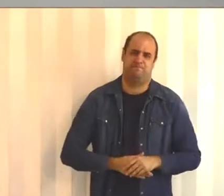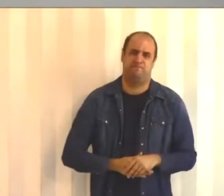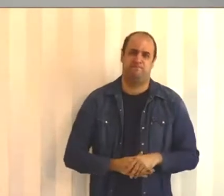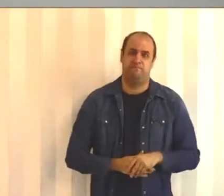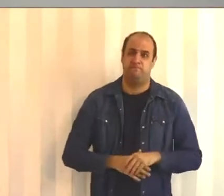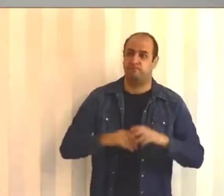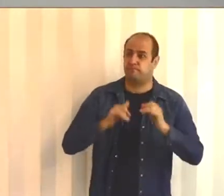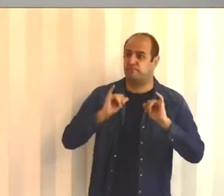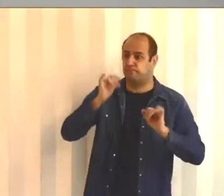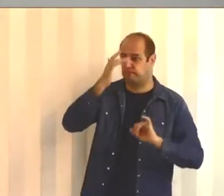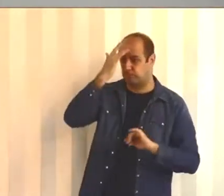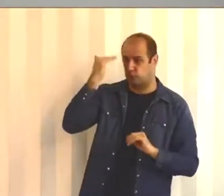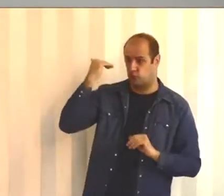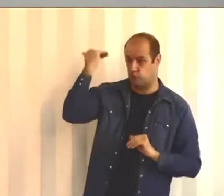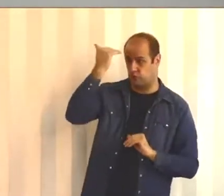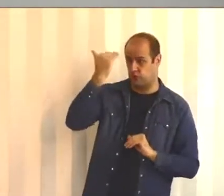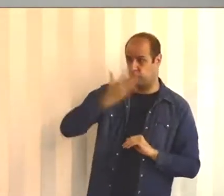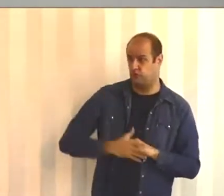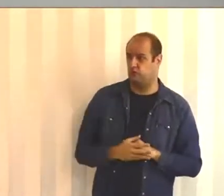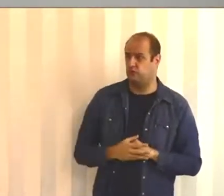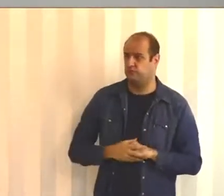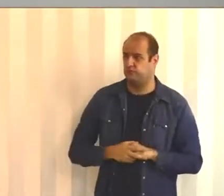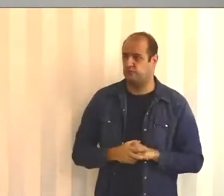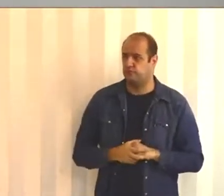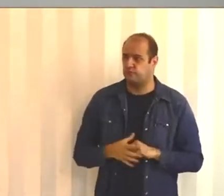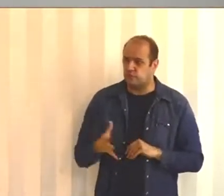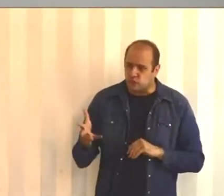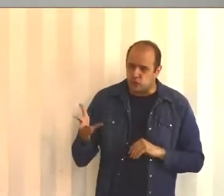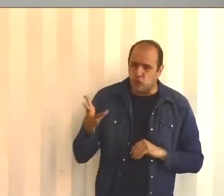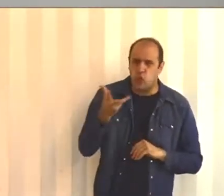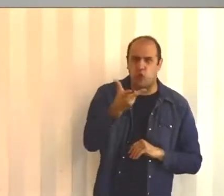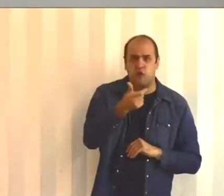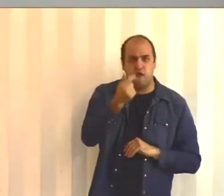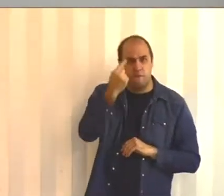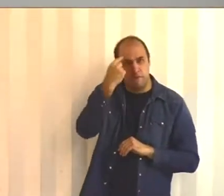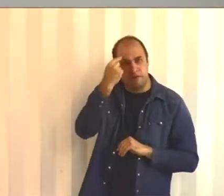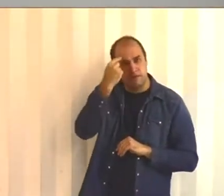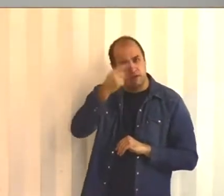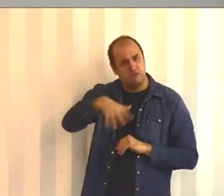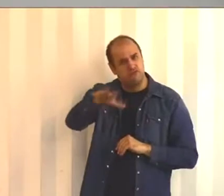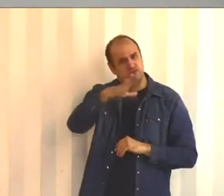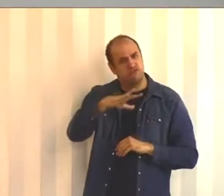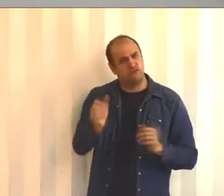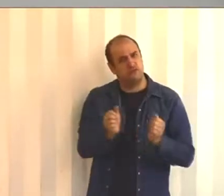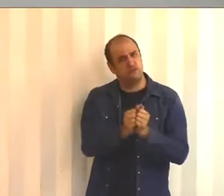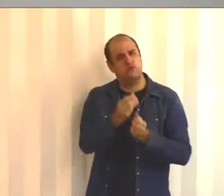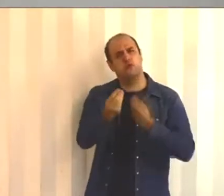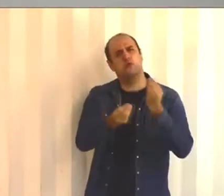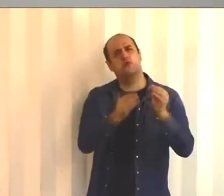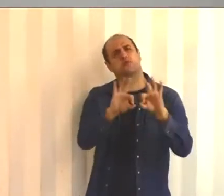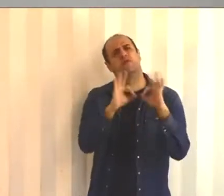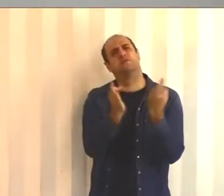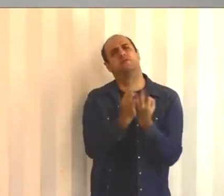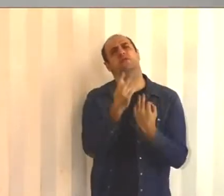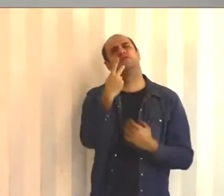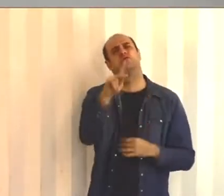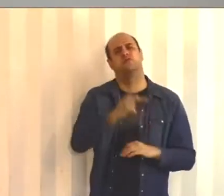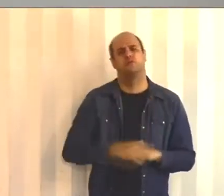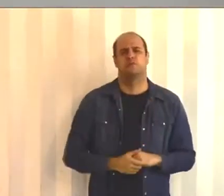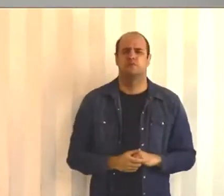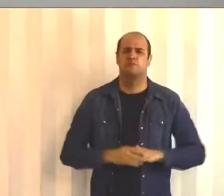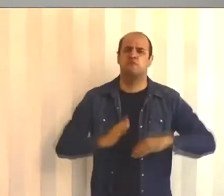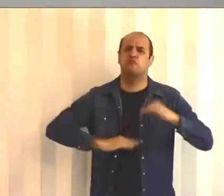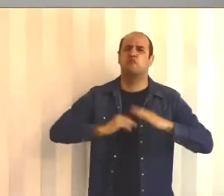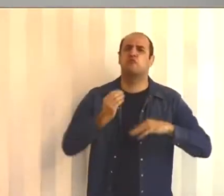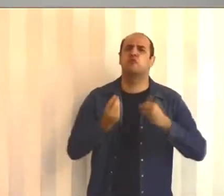dirijo aos adultos, então, agora, convidando-lhes a pensar: como foi constituída a sua família? Como